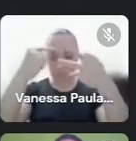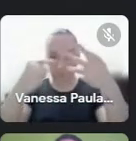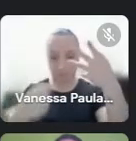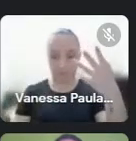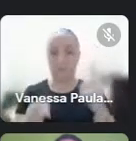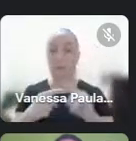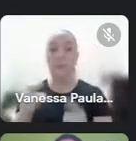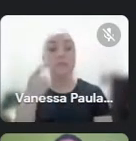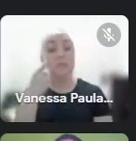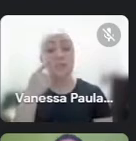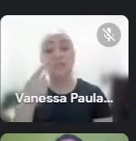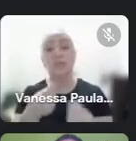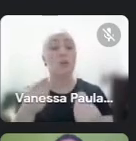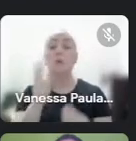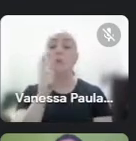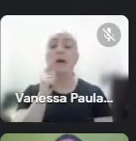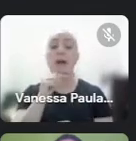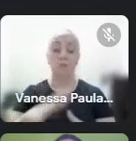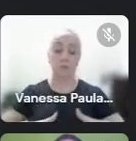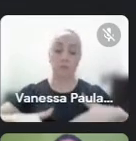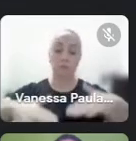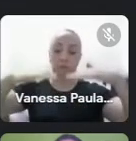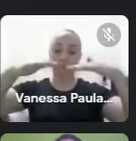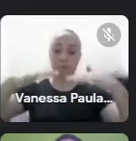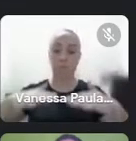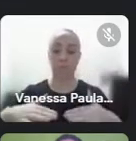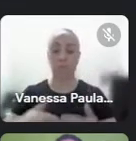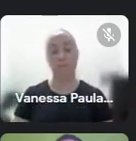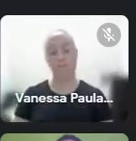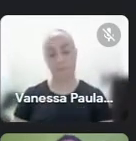da água, né, gente? Pode passar.